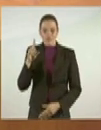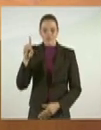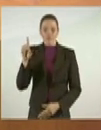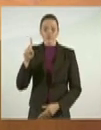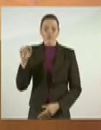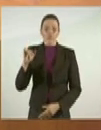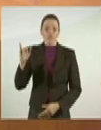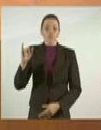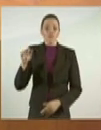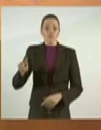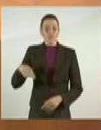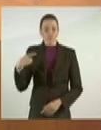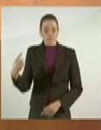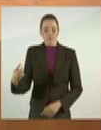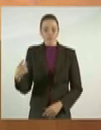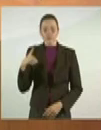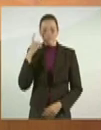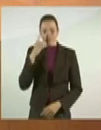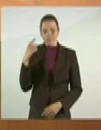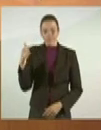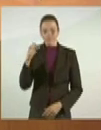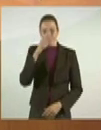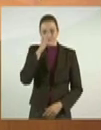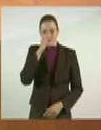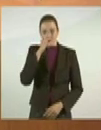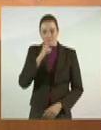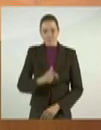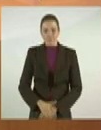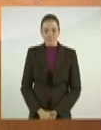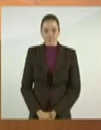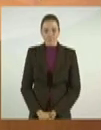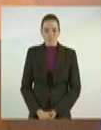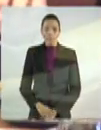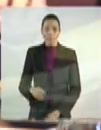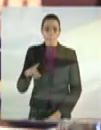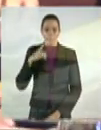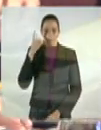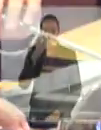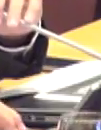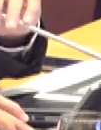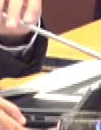Pires Obrigado depois Deputado Roberto Costa Deputado Deputado Zé